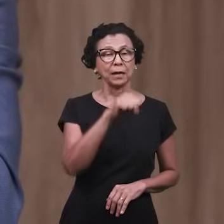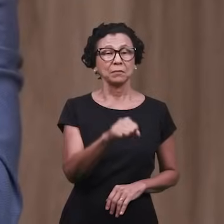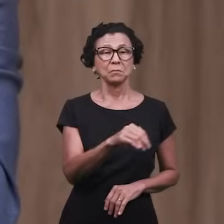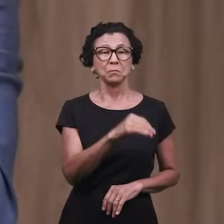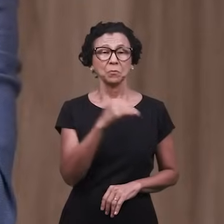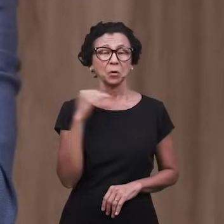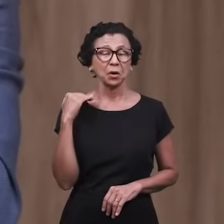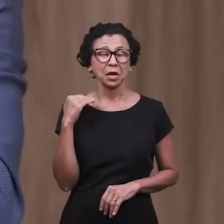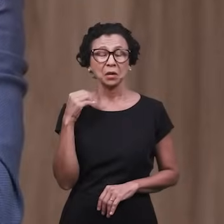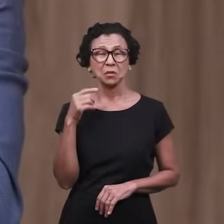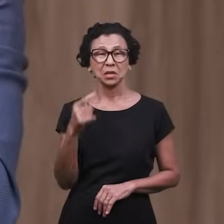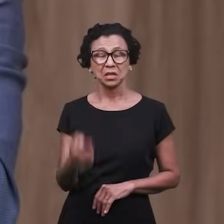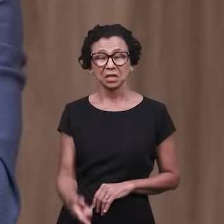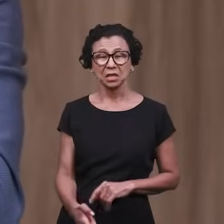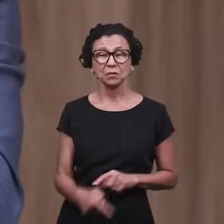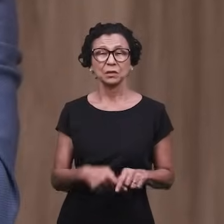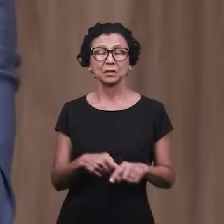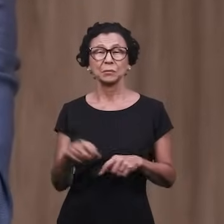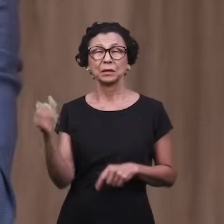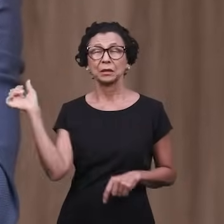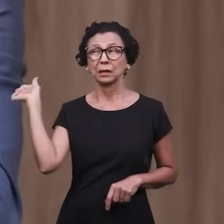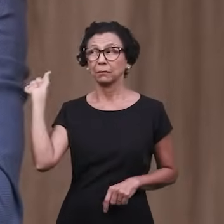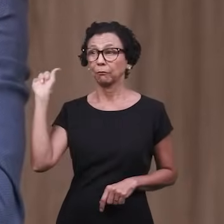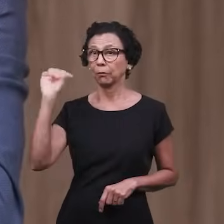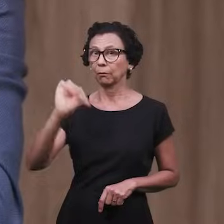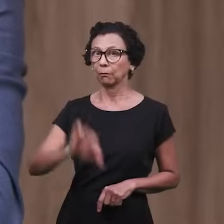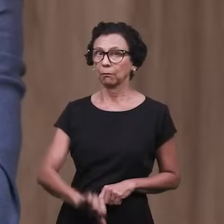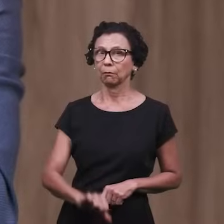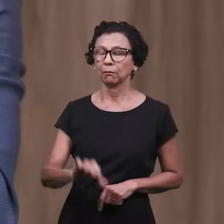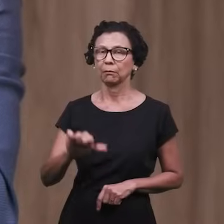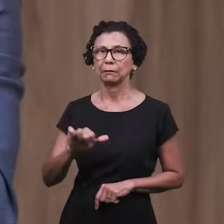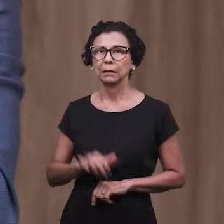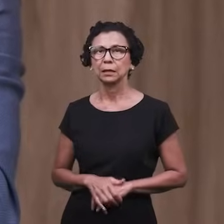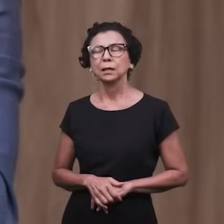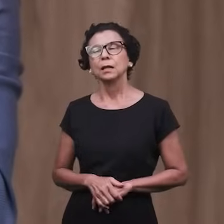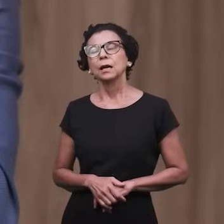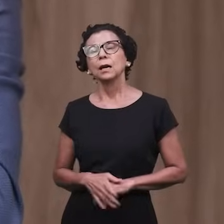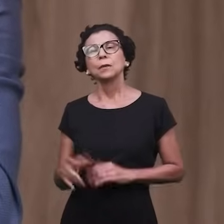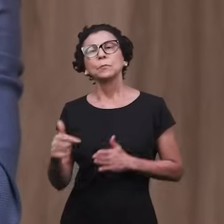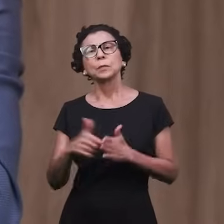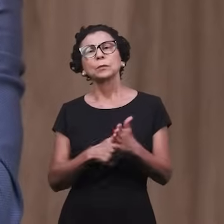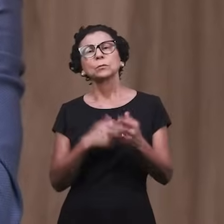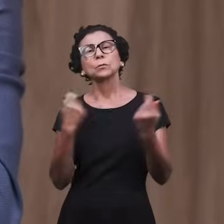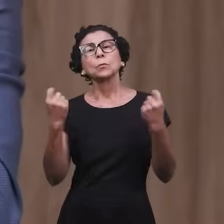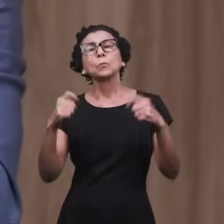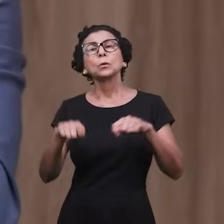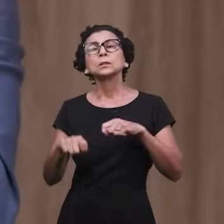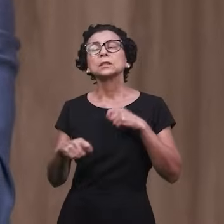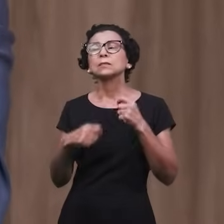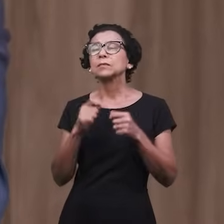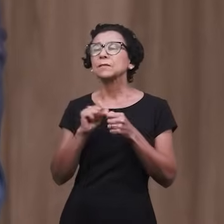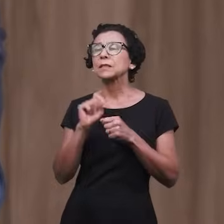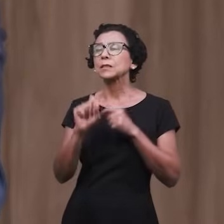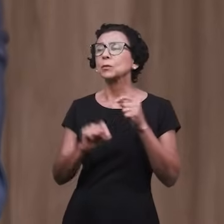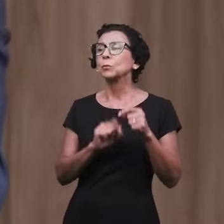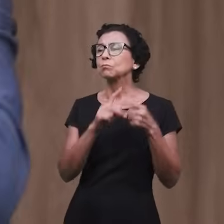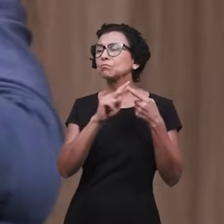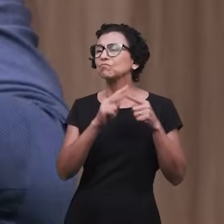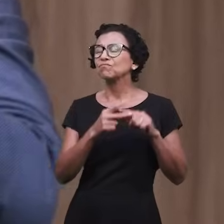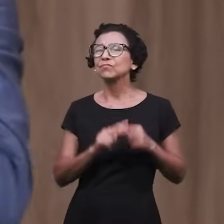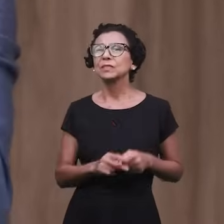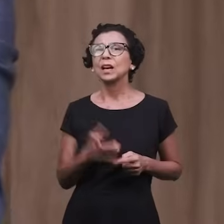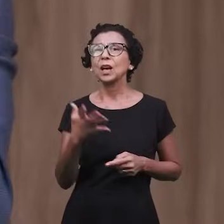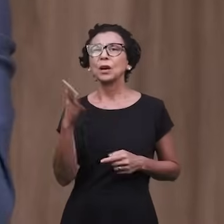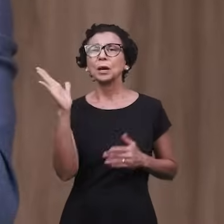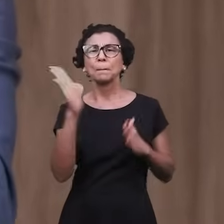em péssimo estado. Ele queria ver o que seria possível, né, fazer na questão da restauração. E ele queria, não, eu